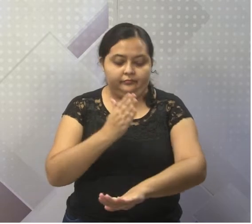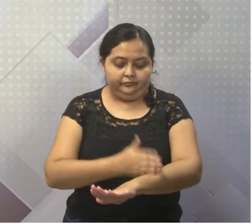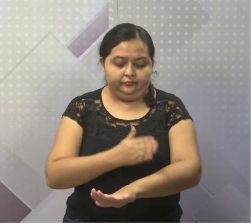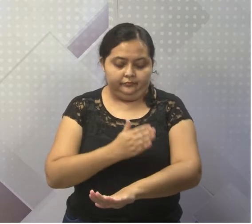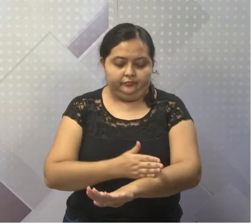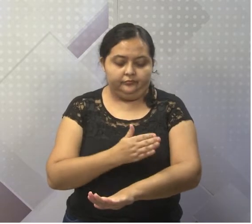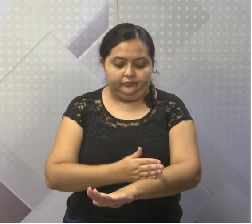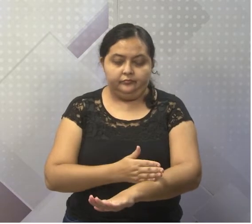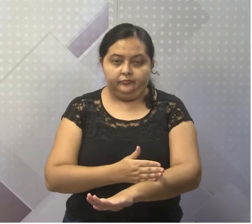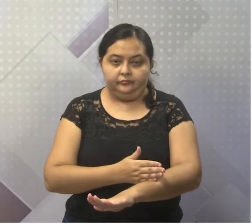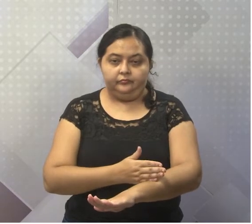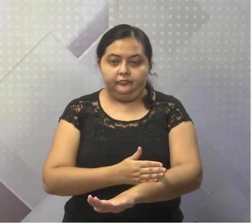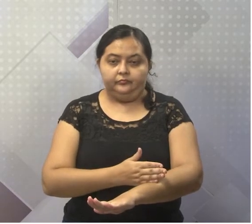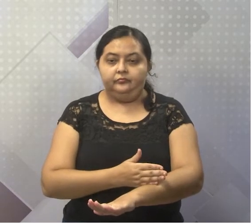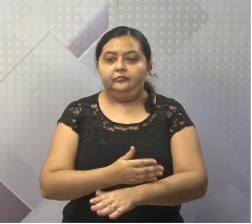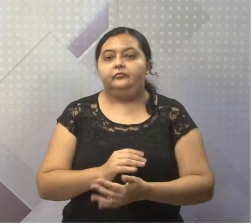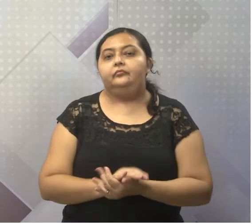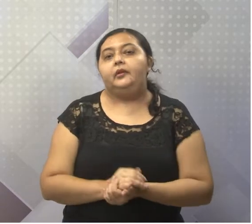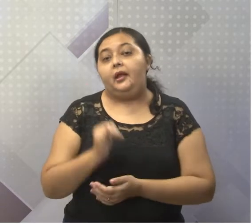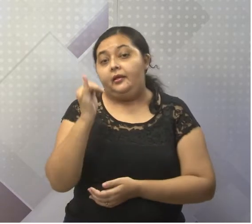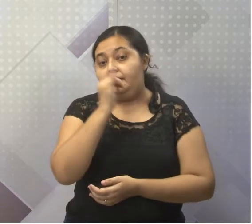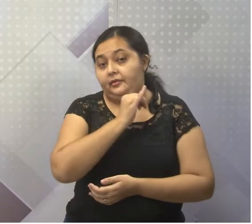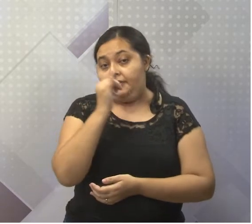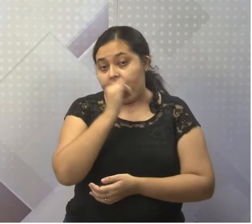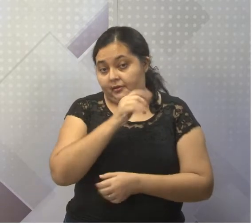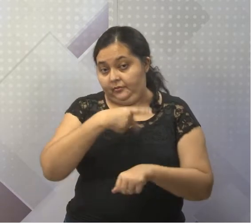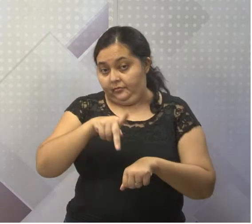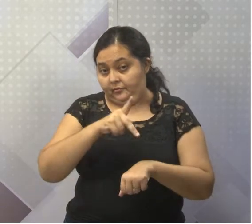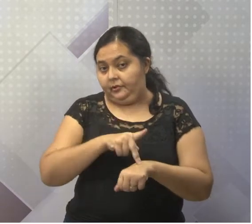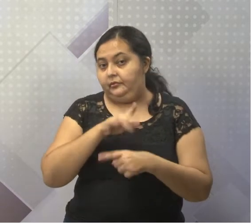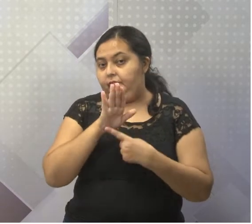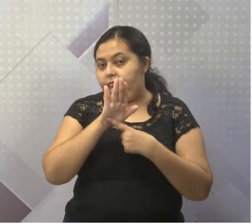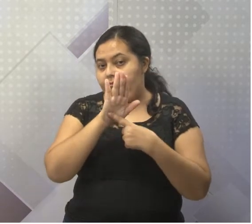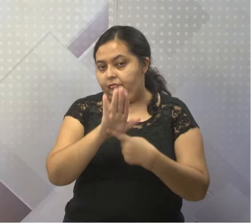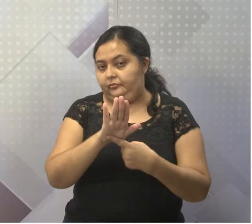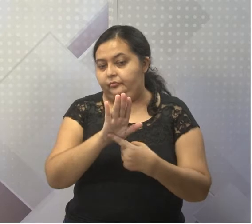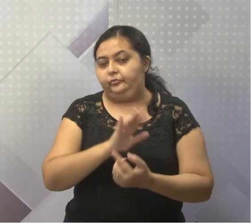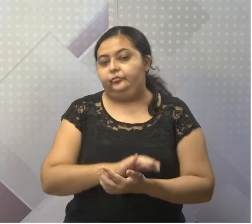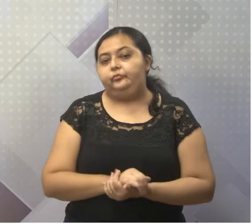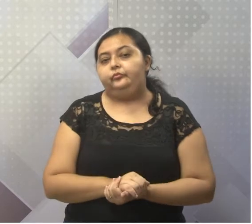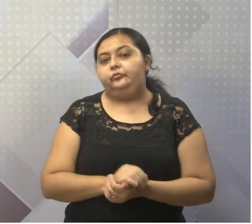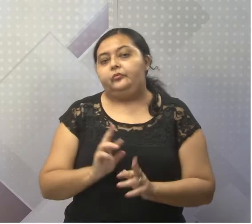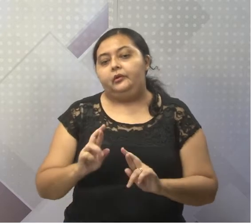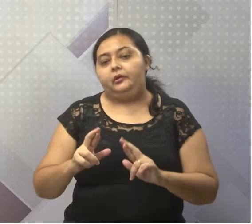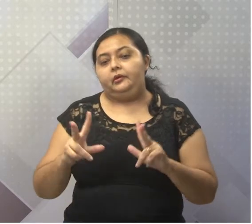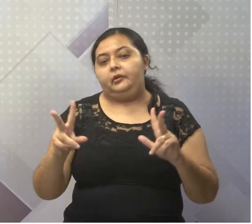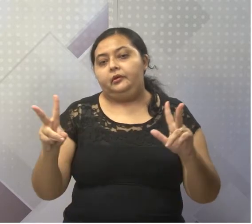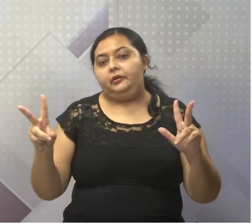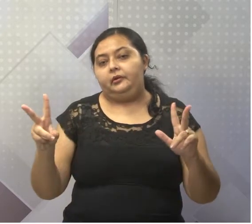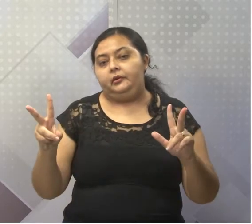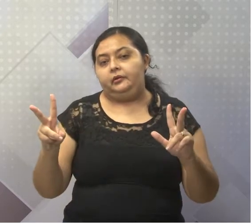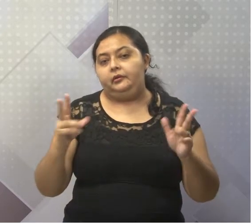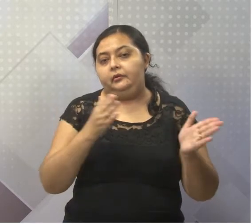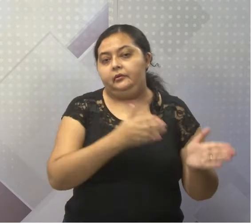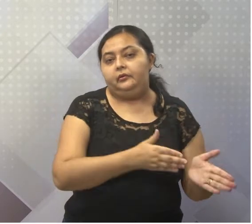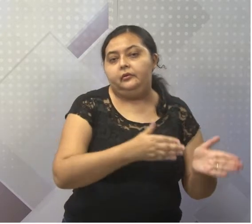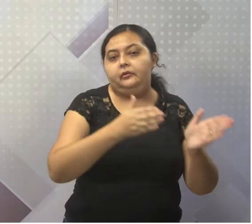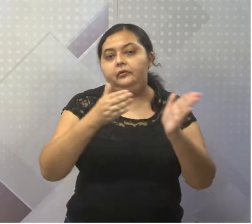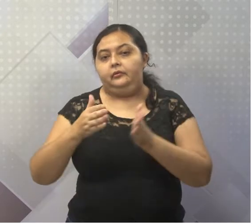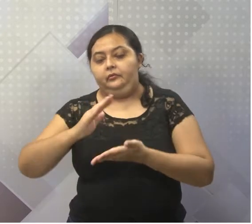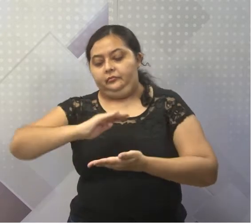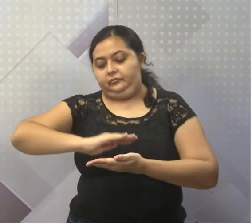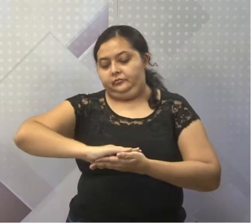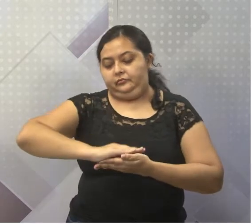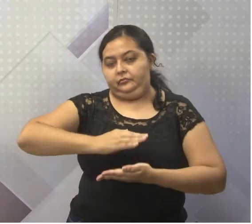gente reserva na Europa e aí a gente tá falando da Itália em específico tá a diferença está relacionada com a passagem para o